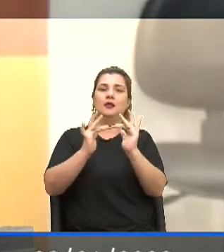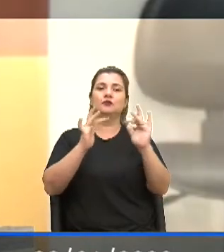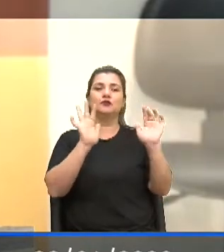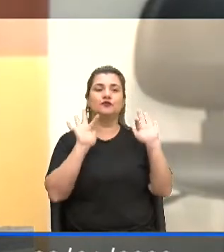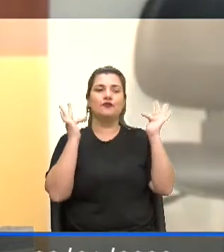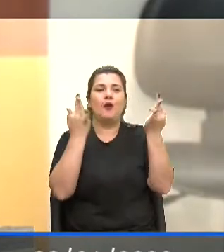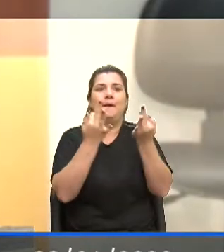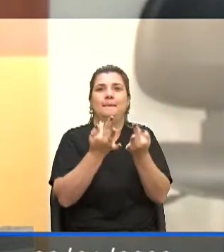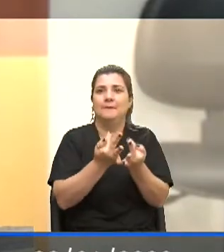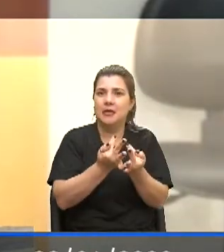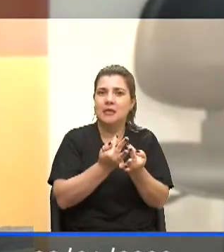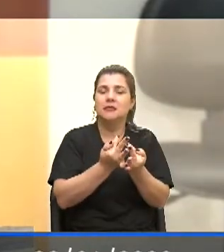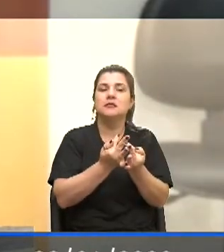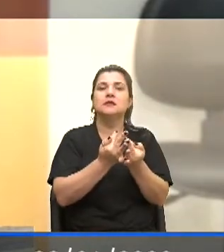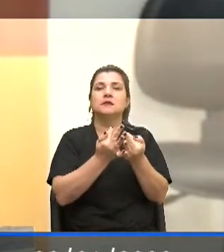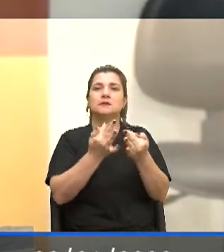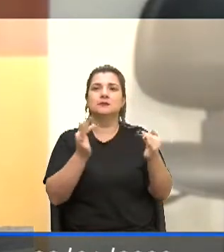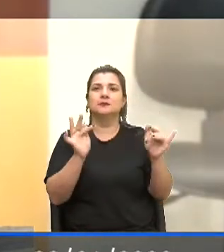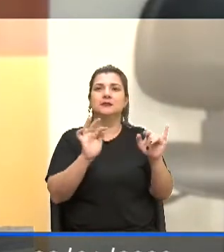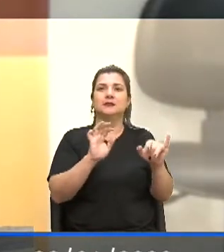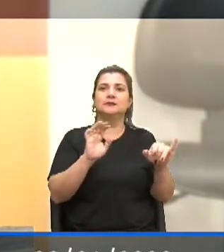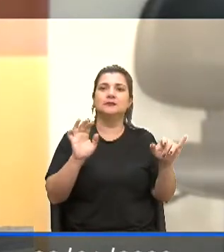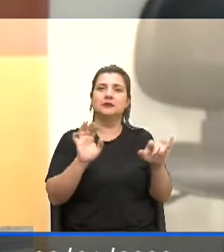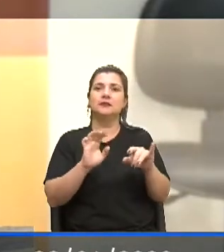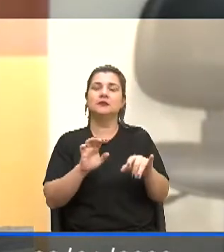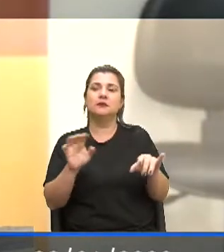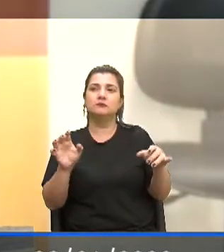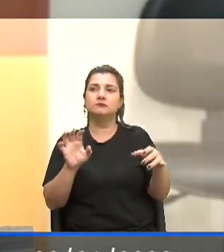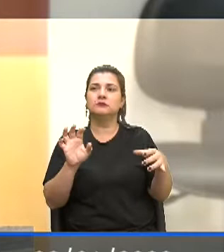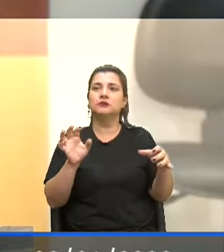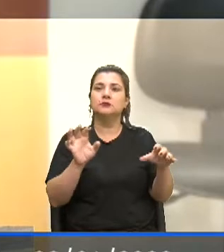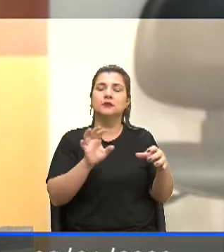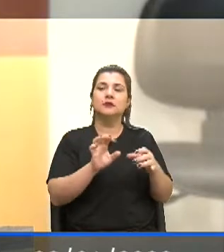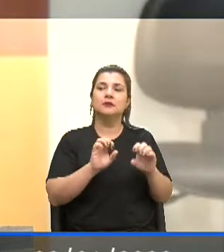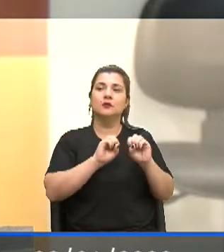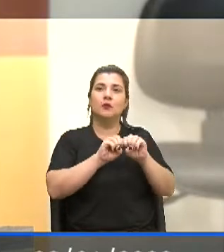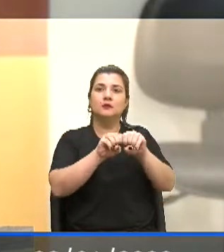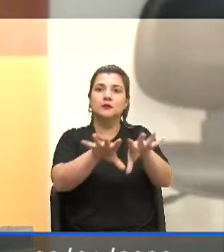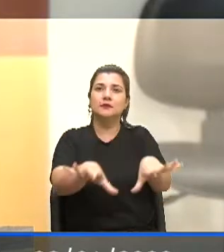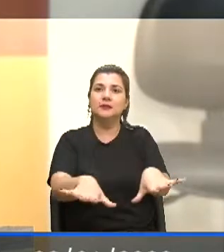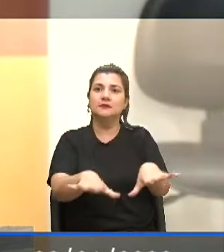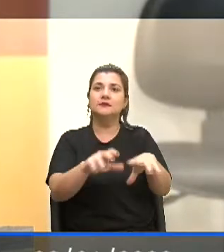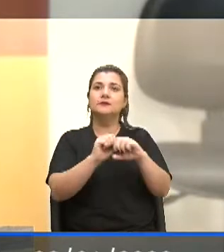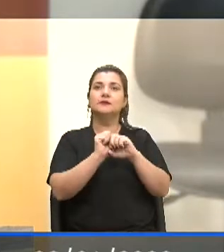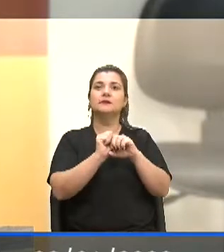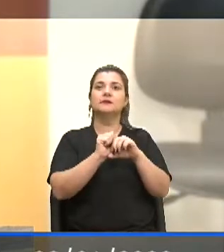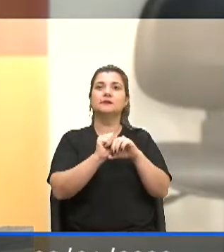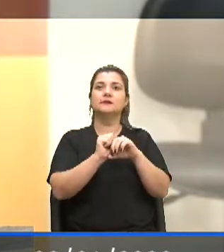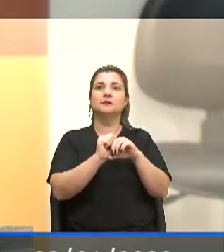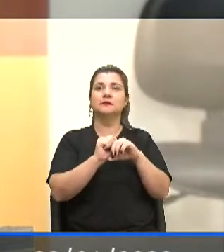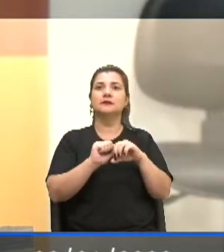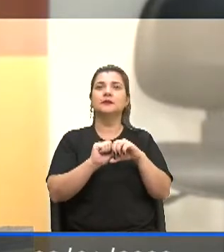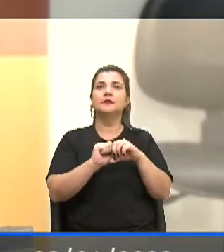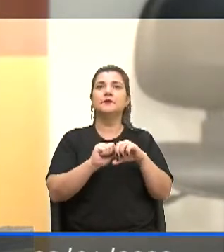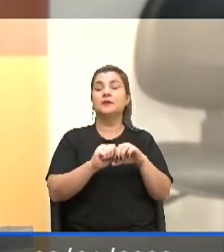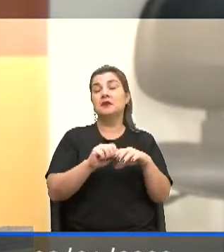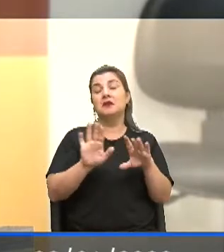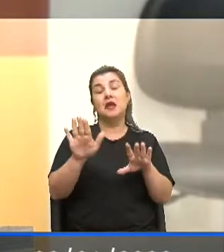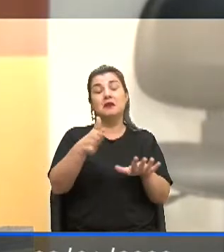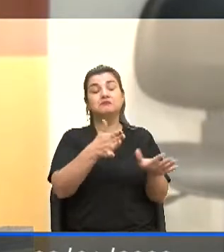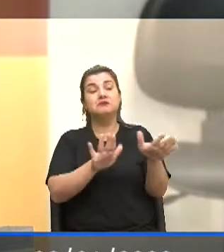sendo contaminados, né, porque talvez, né, o próprio trabalhador não